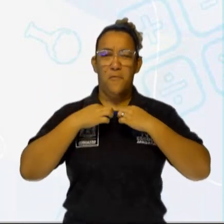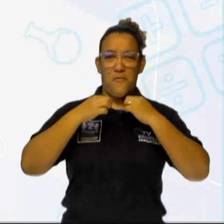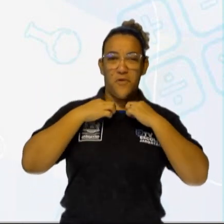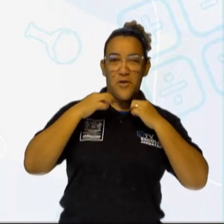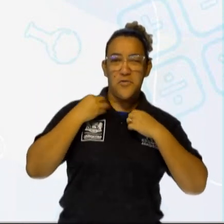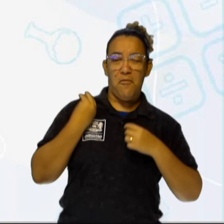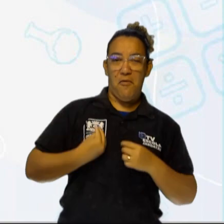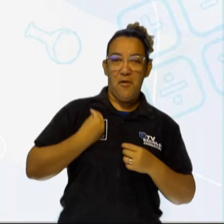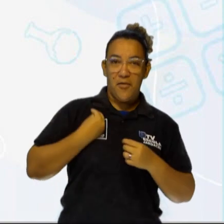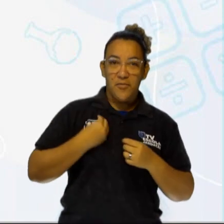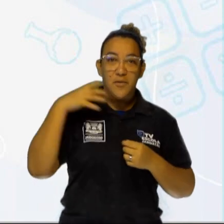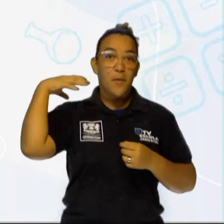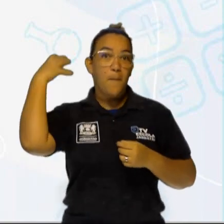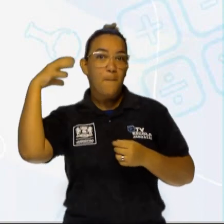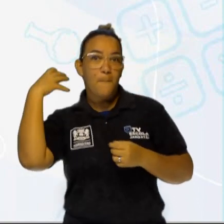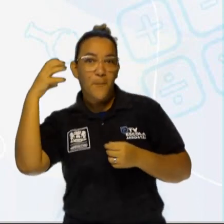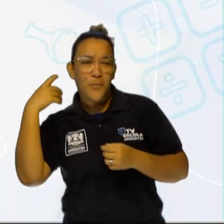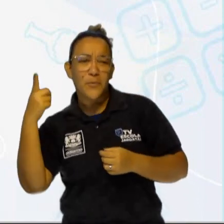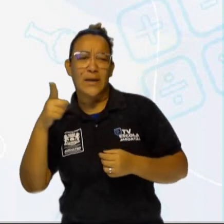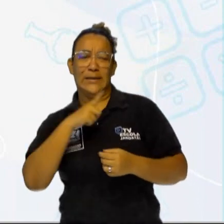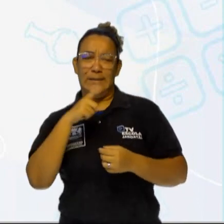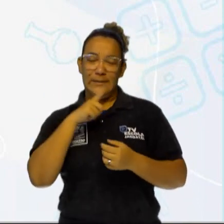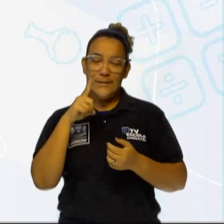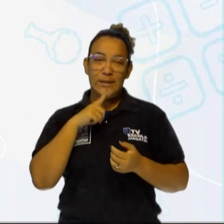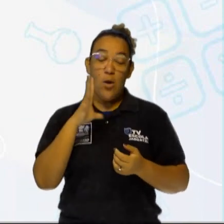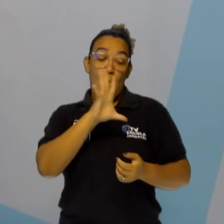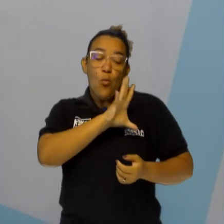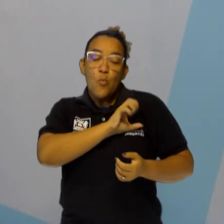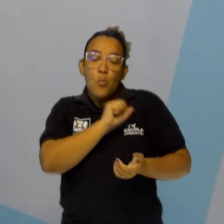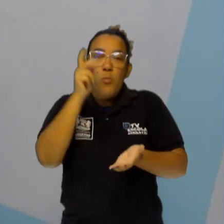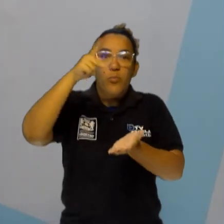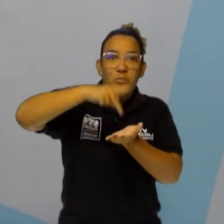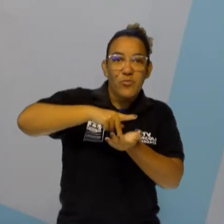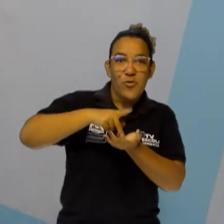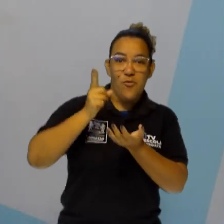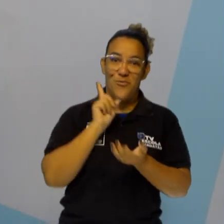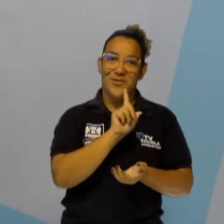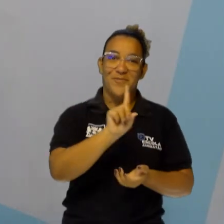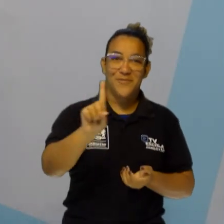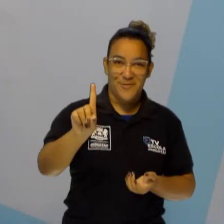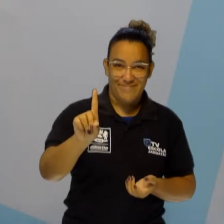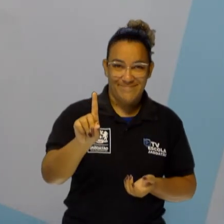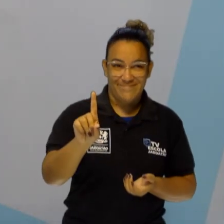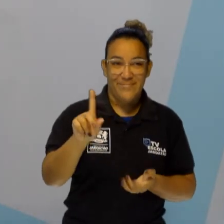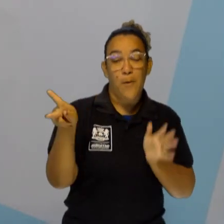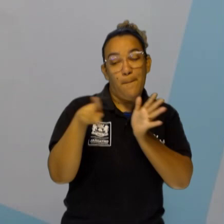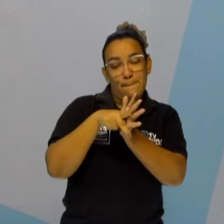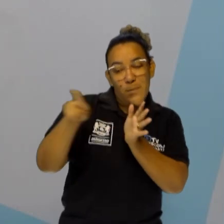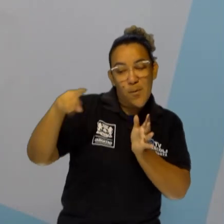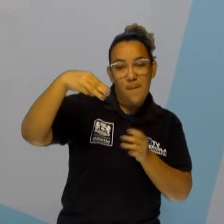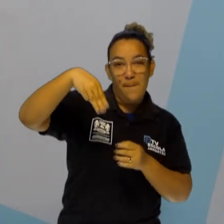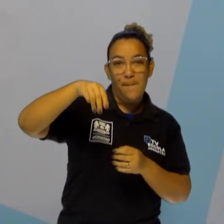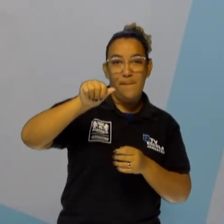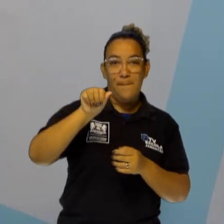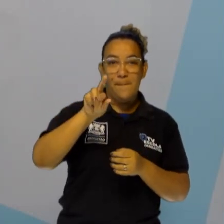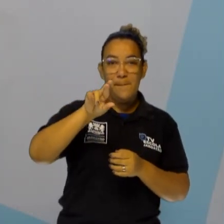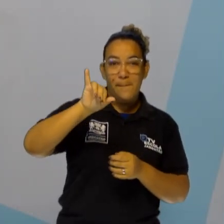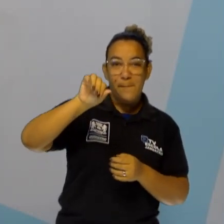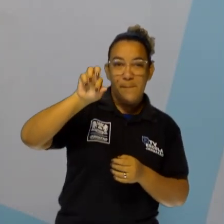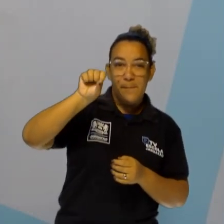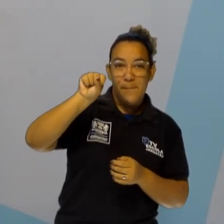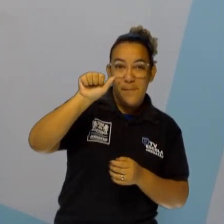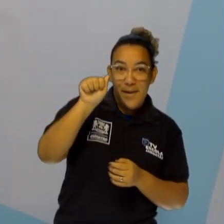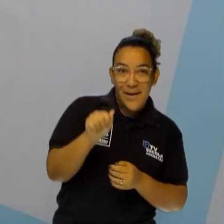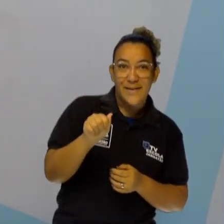essa canção tem um verdadeiro amor para quando você for. Composição aí de Marisa Monte, Carlinhos Brau, Pedro Baby e